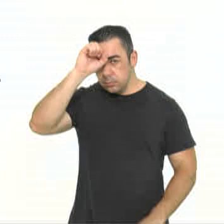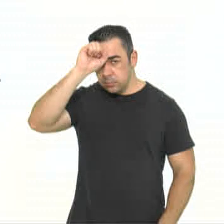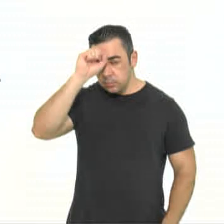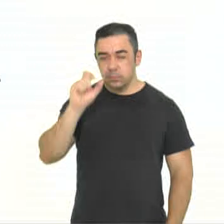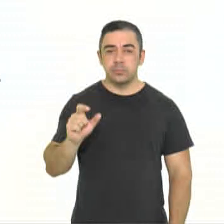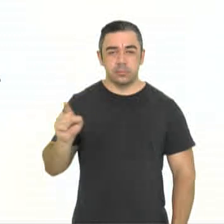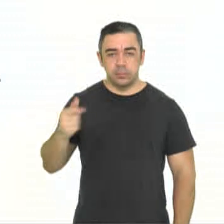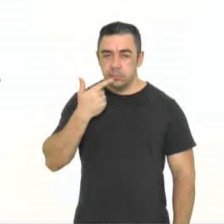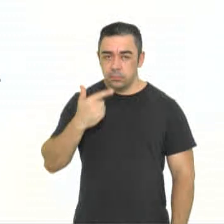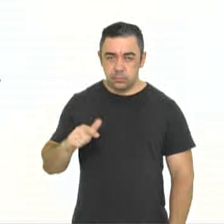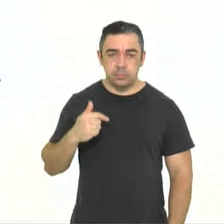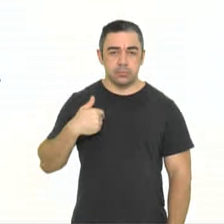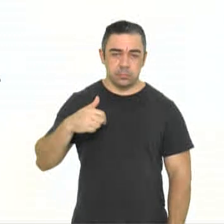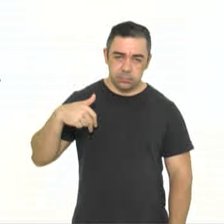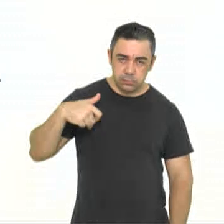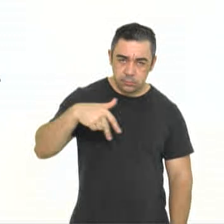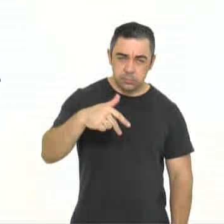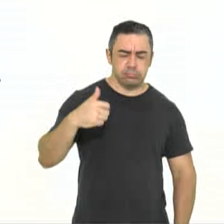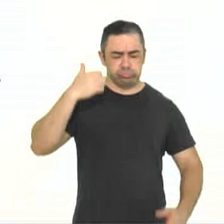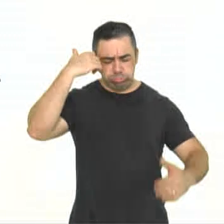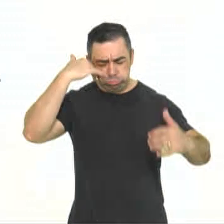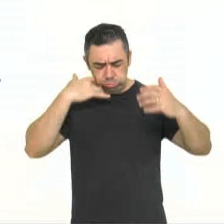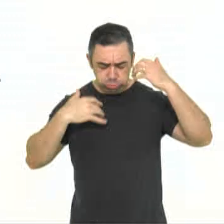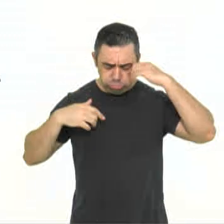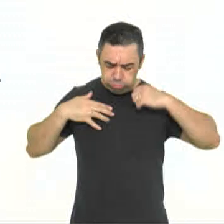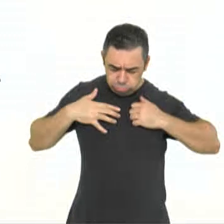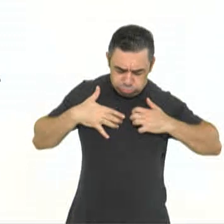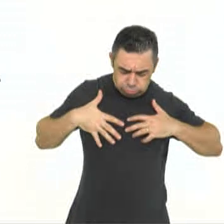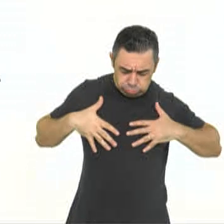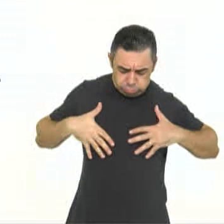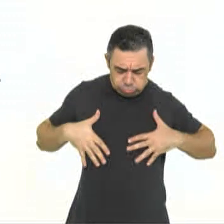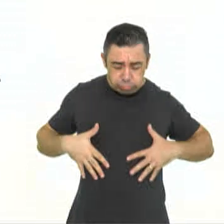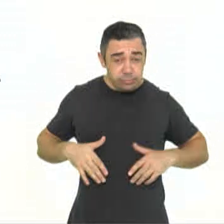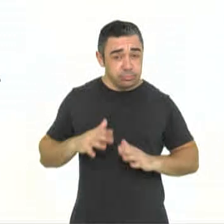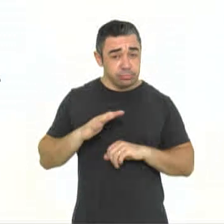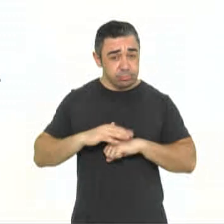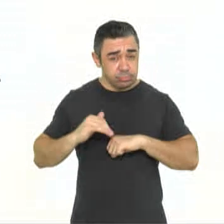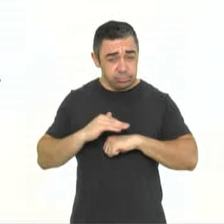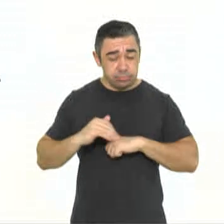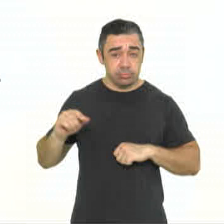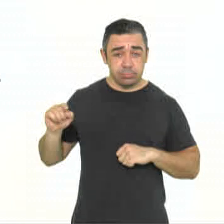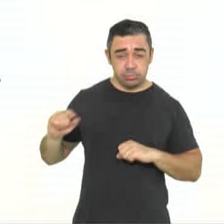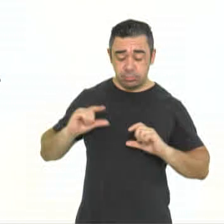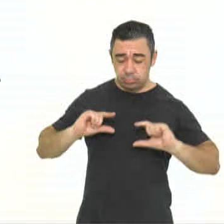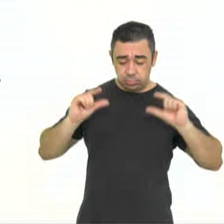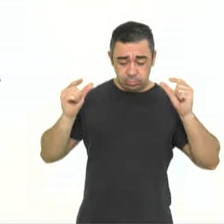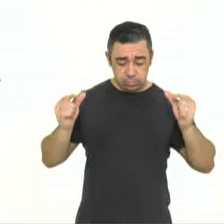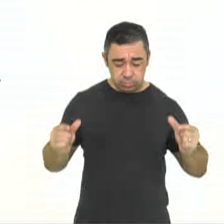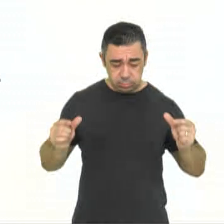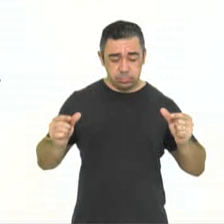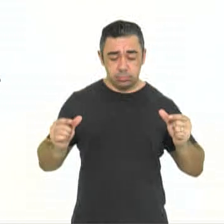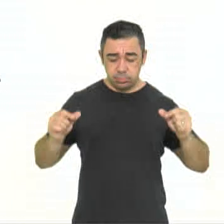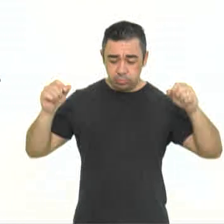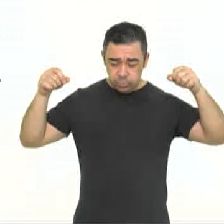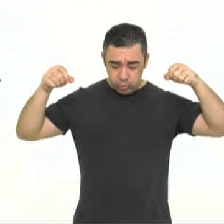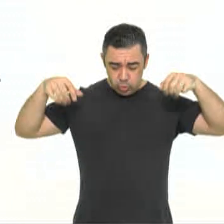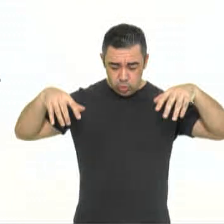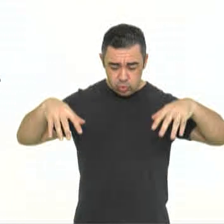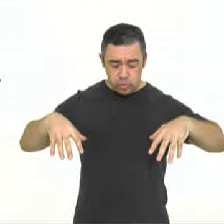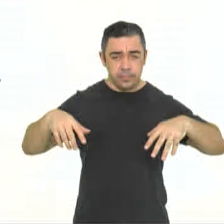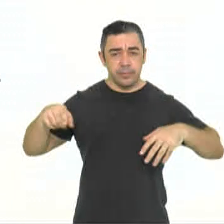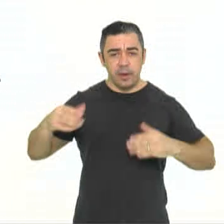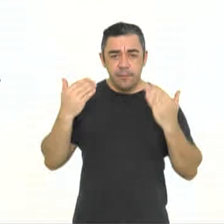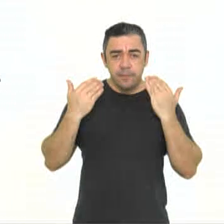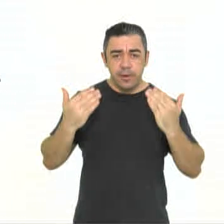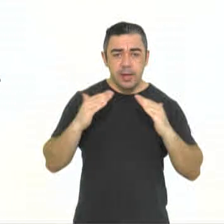javanês. Fui a pé, cheguei suadíssimo e com maternal carinho, as anosas mangueiras que se perfilavam em Alameda diante da casa do